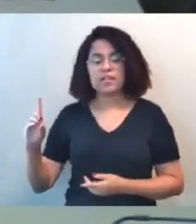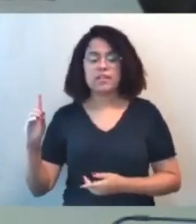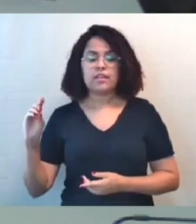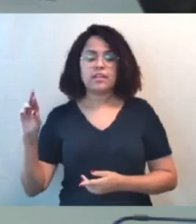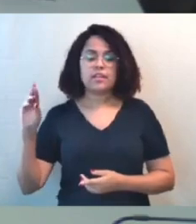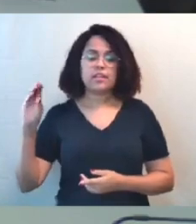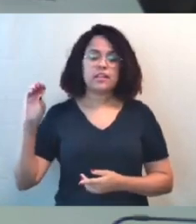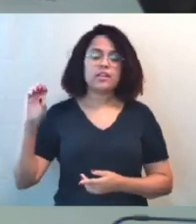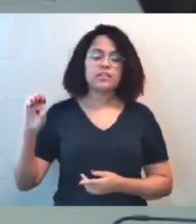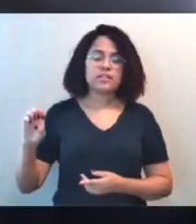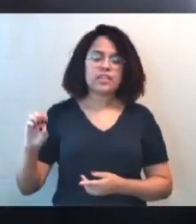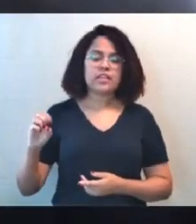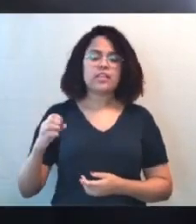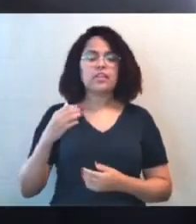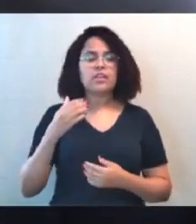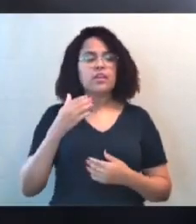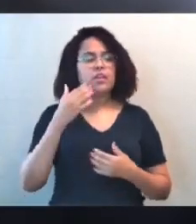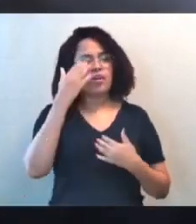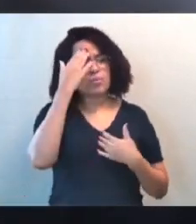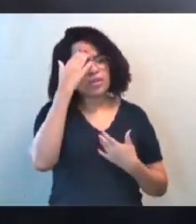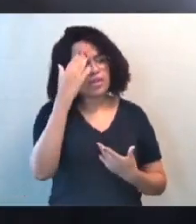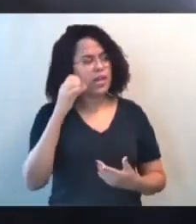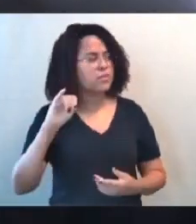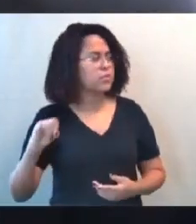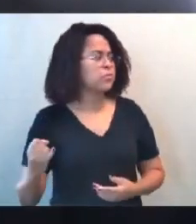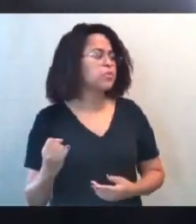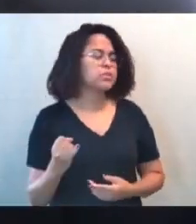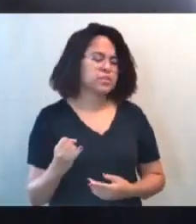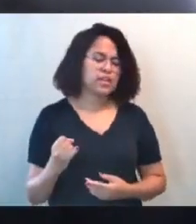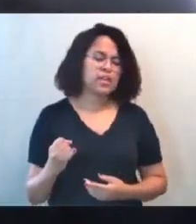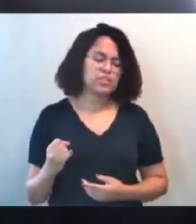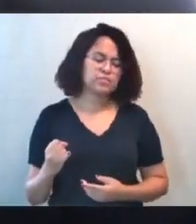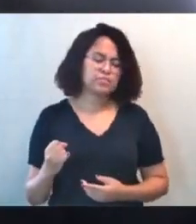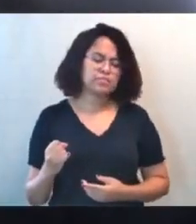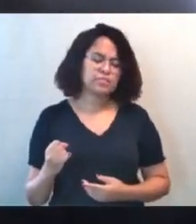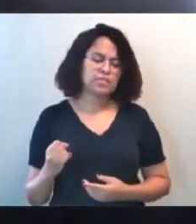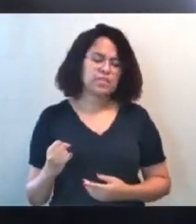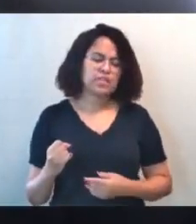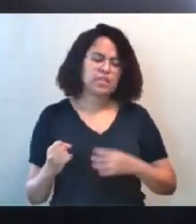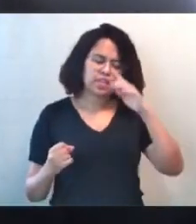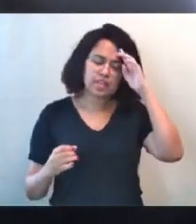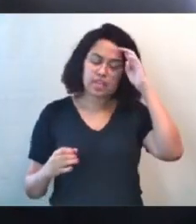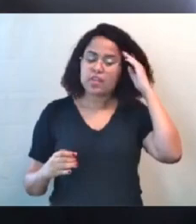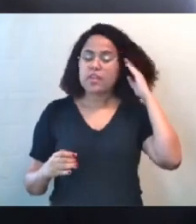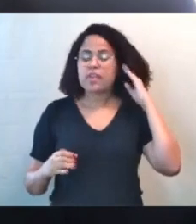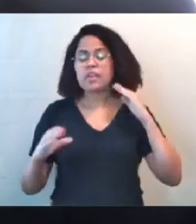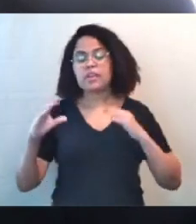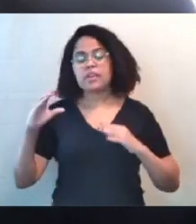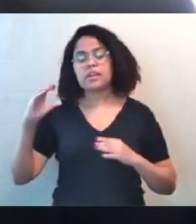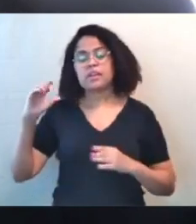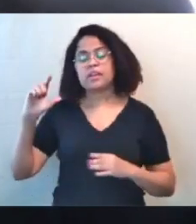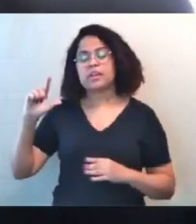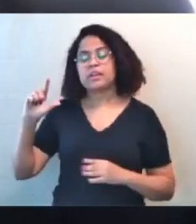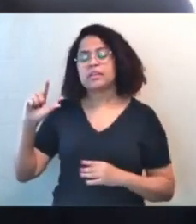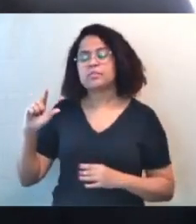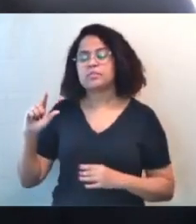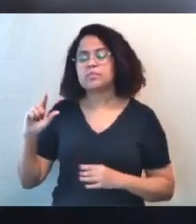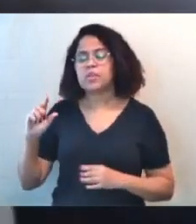Então, vereadora, obrigado pela oportunidade de ouvir a comunidade. Cleison, né? Obrigado João, pelas João